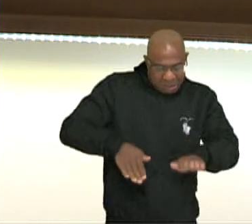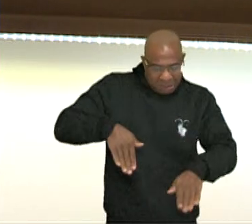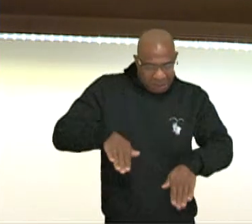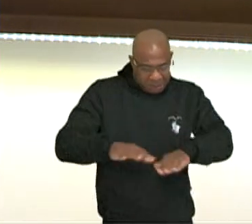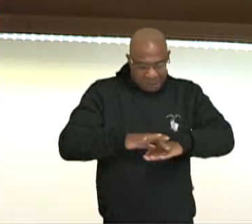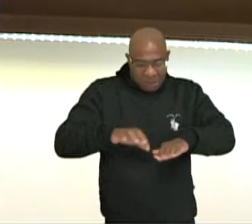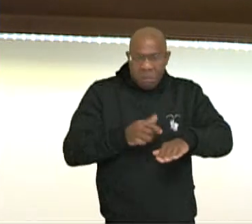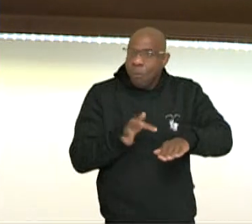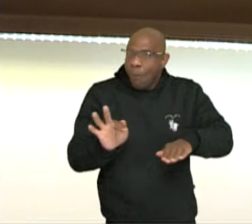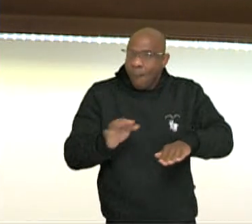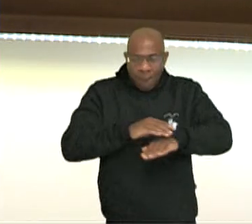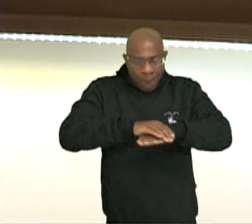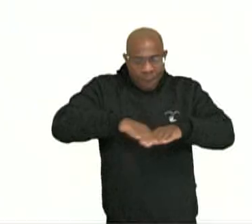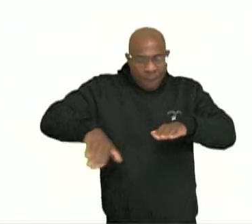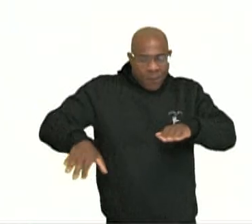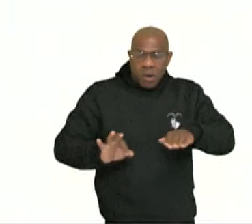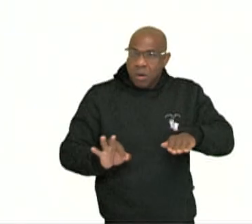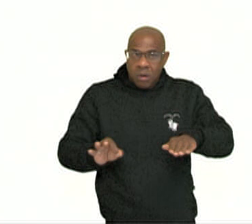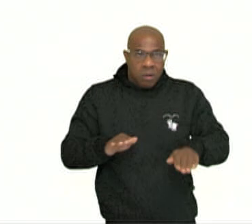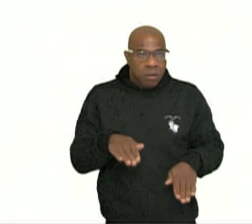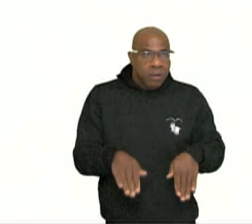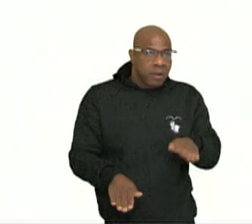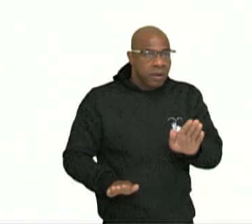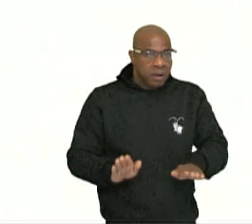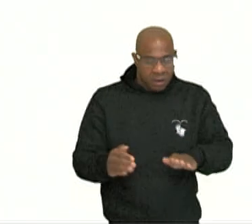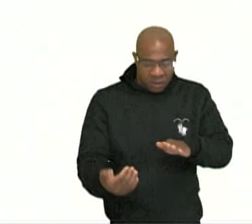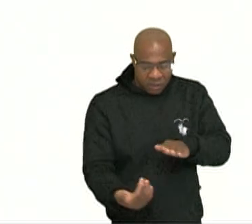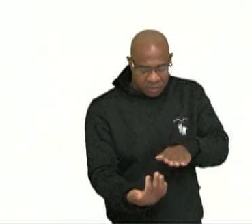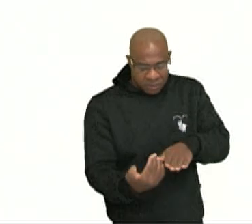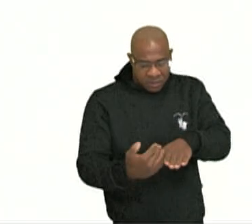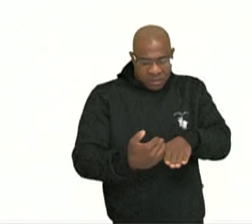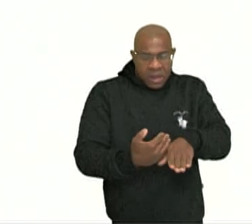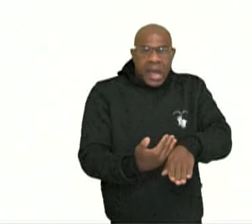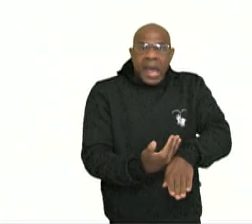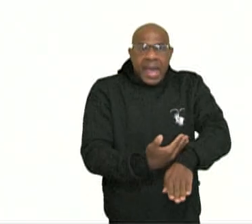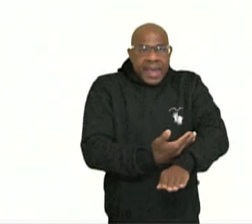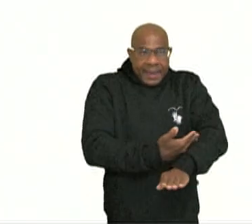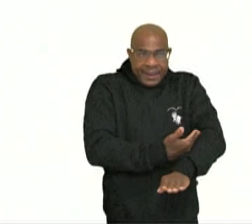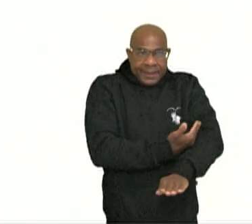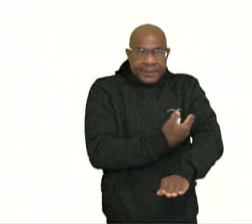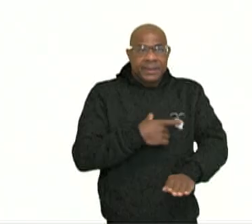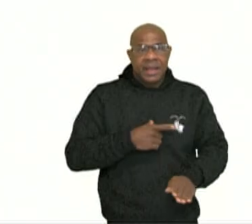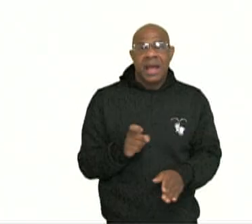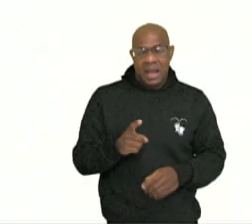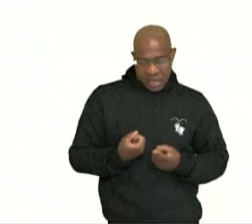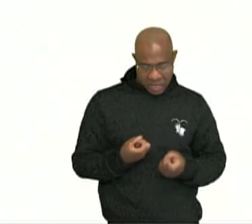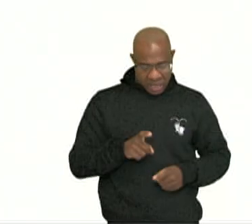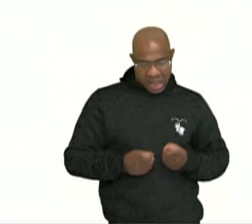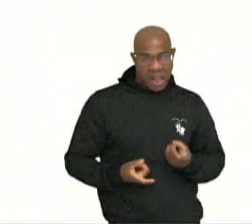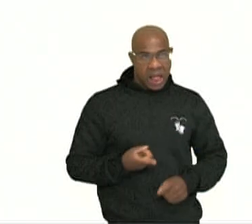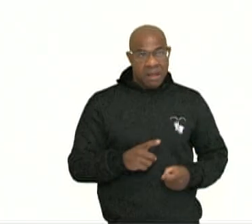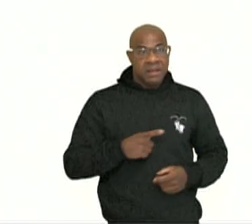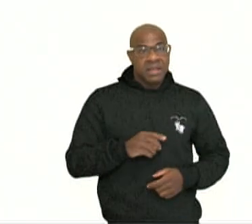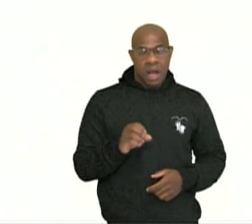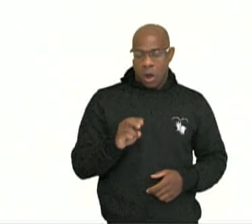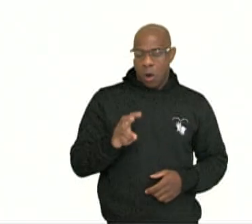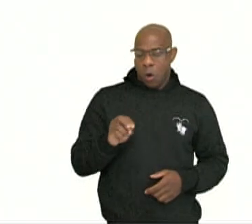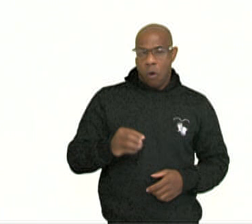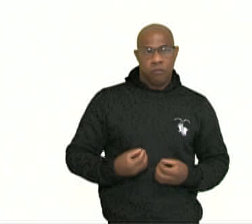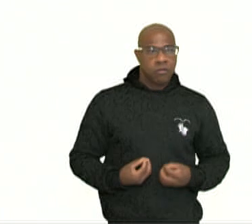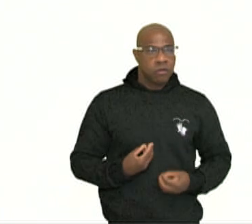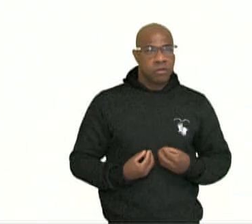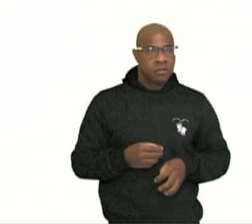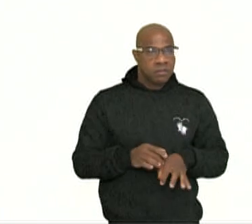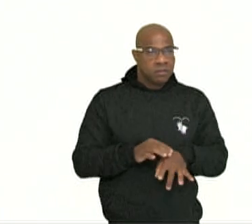liberadas no ambiente, infelizmente, essas larvas aqui, né, que estarão presentes aqui, os ovos na fezes, larvas